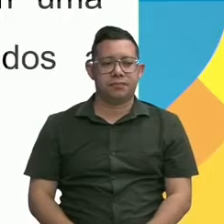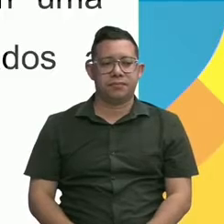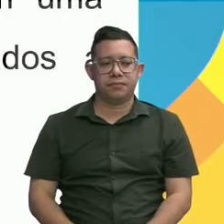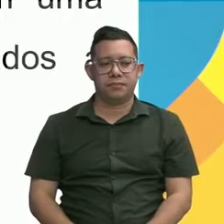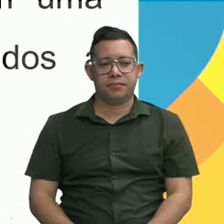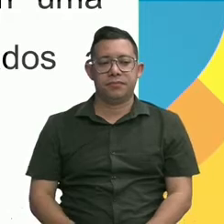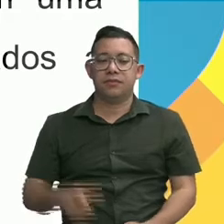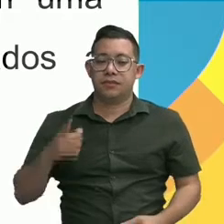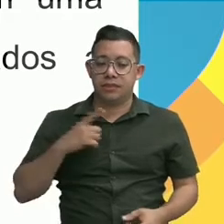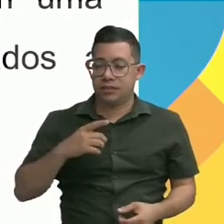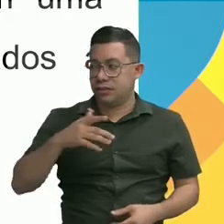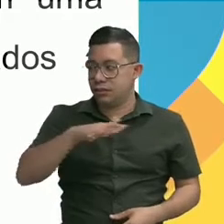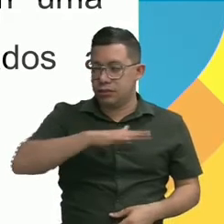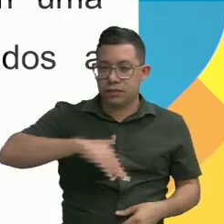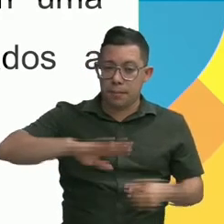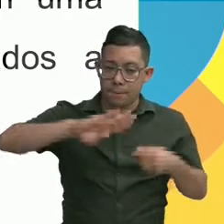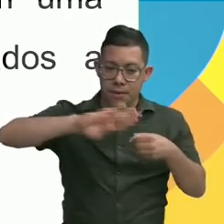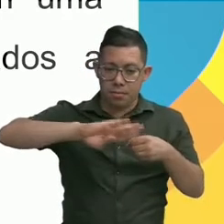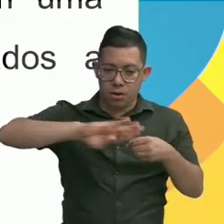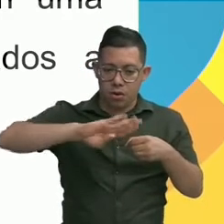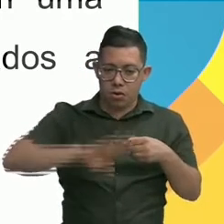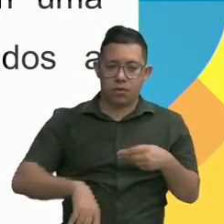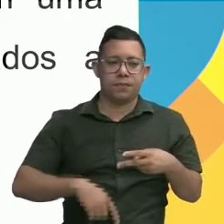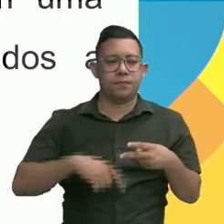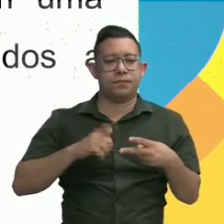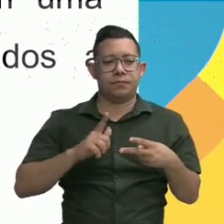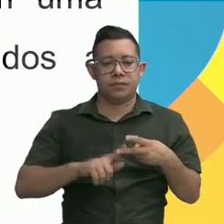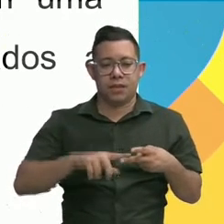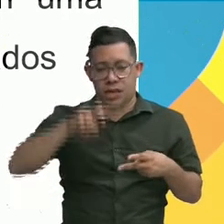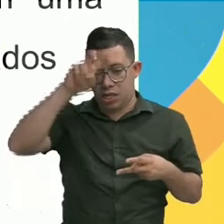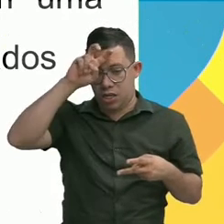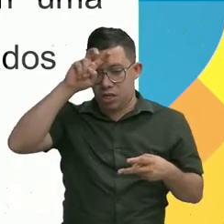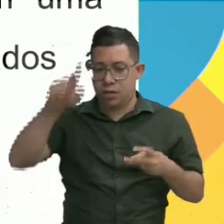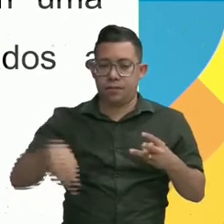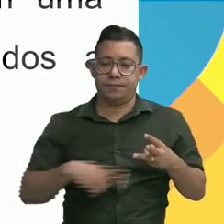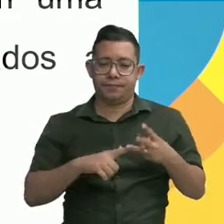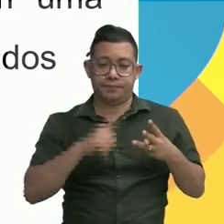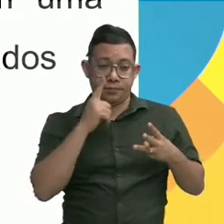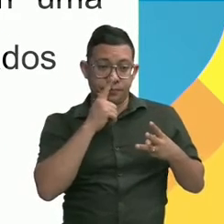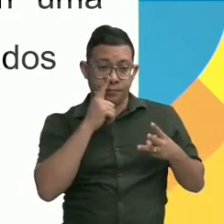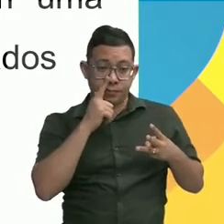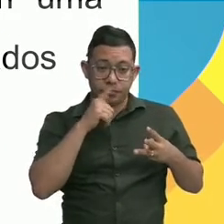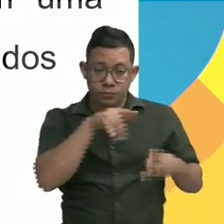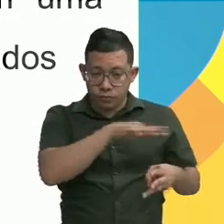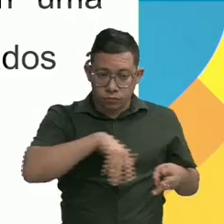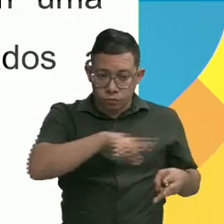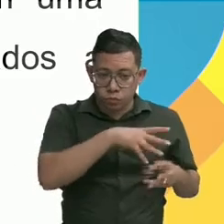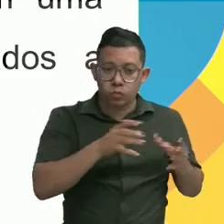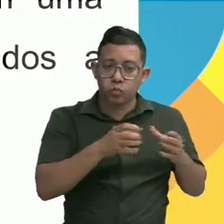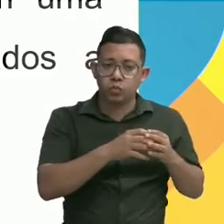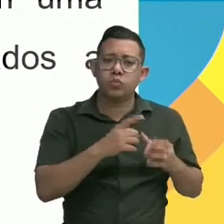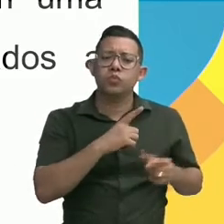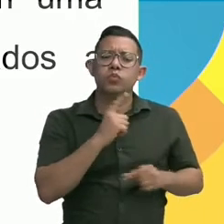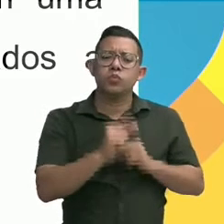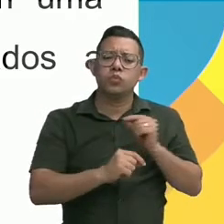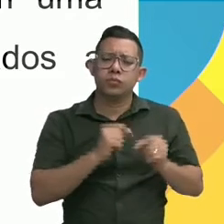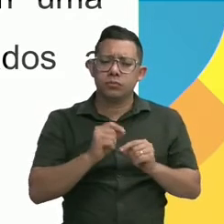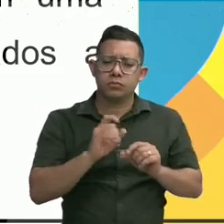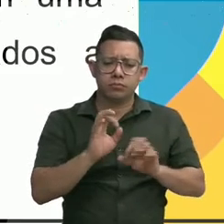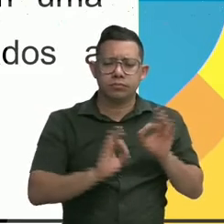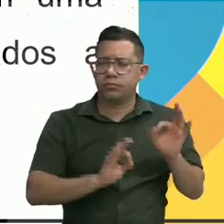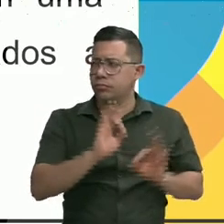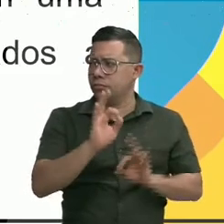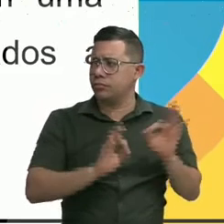babilônios egípcios e gregos utilizavam técnicas capazes de resolver esse tipo de equação Anos